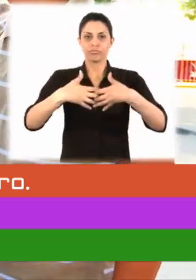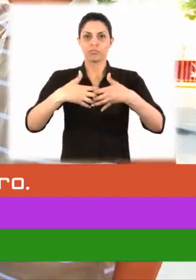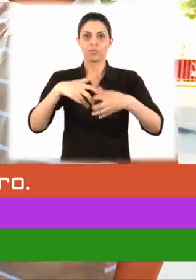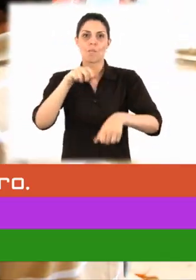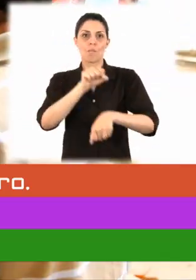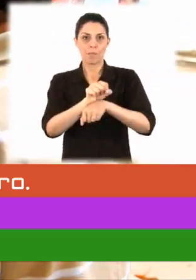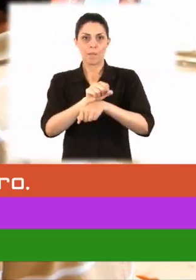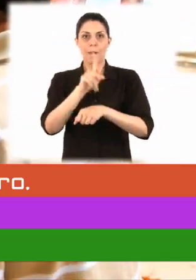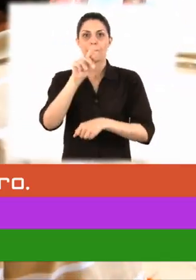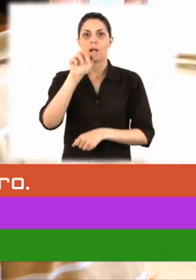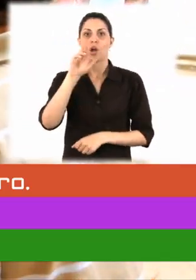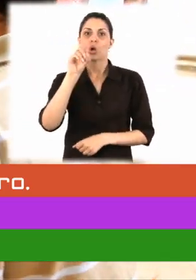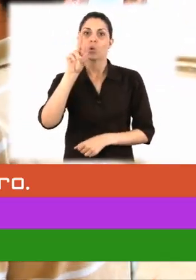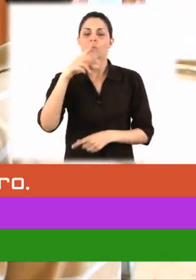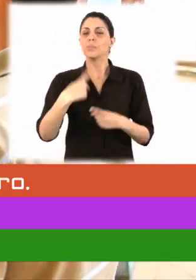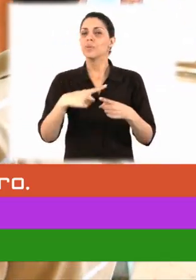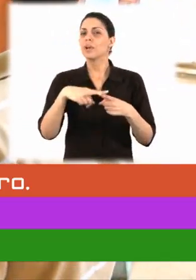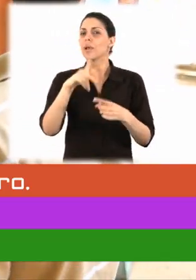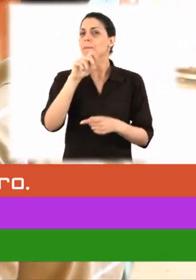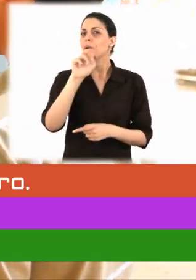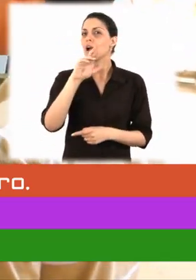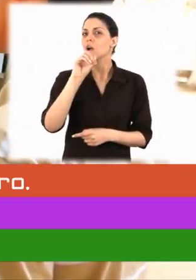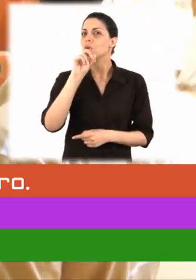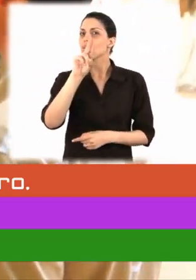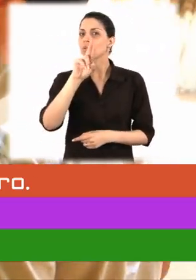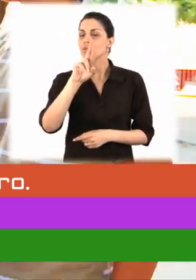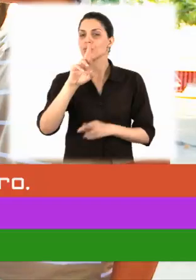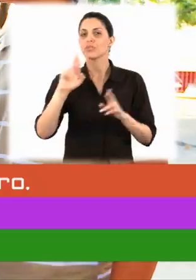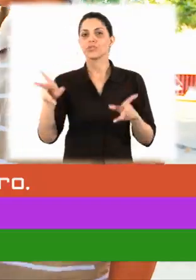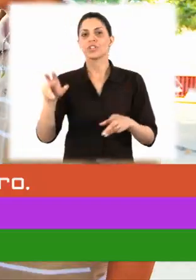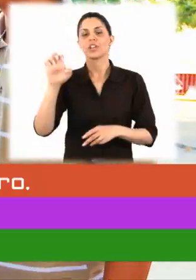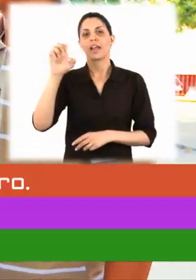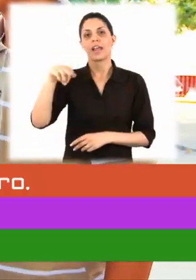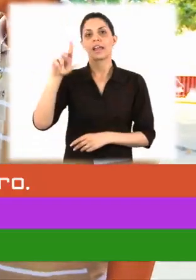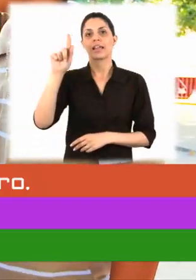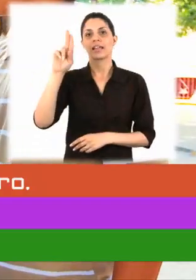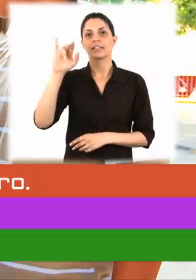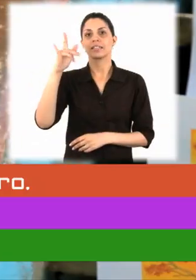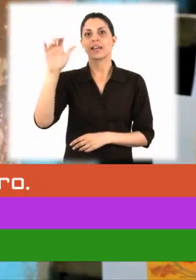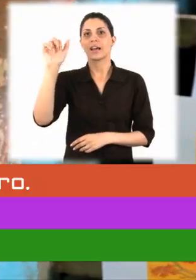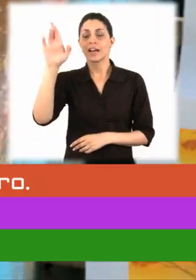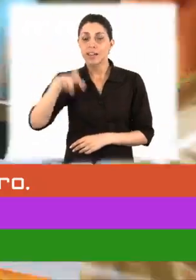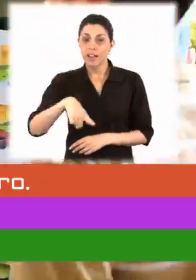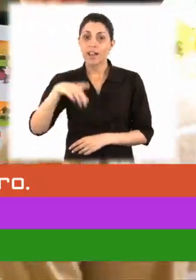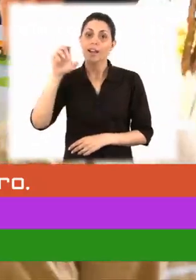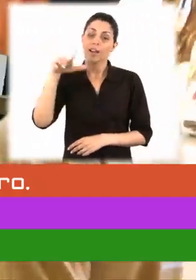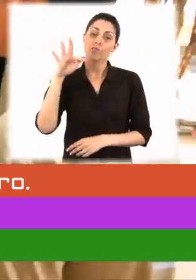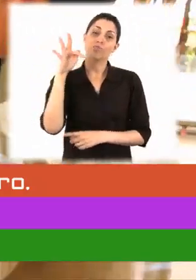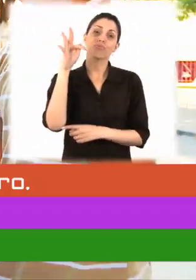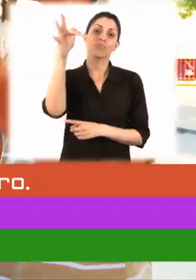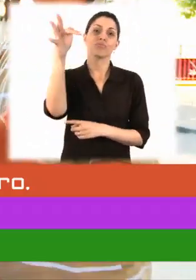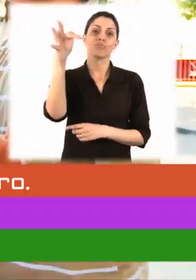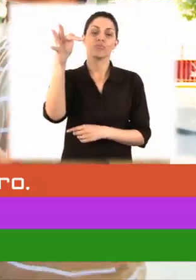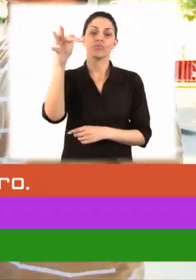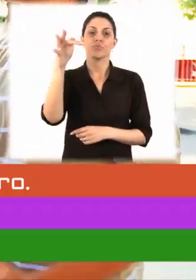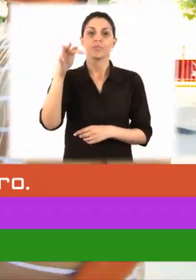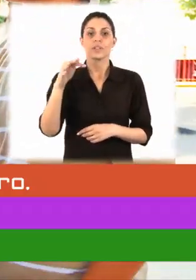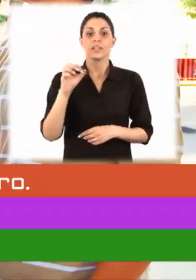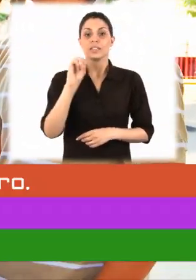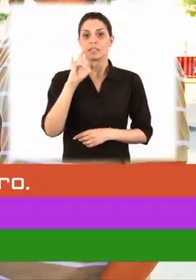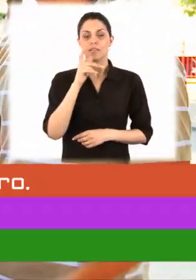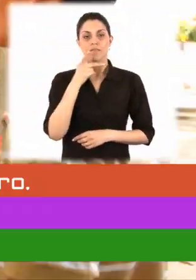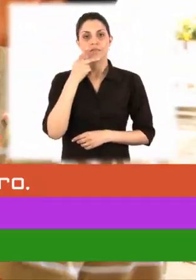parou. Parou, né? Qual a diferença do parou para o enguiçará? Ela disse no futuro, enguiçará. Enguiçará